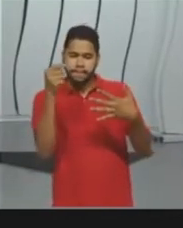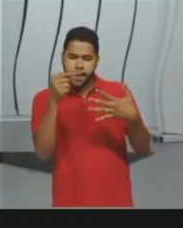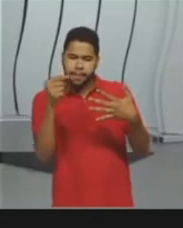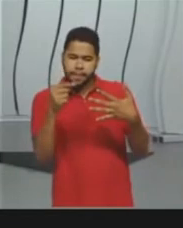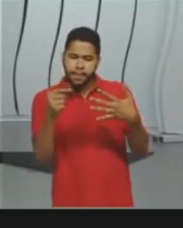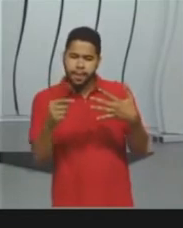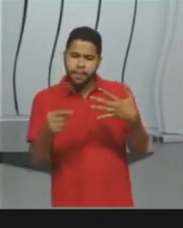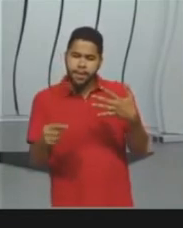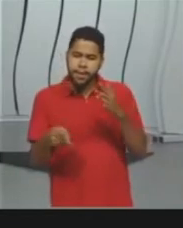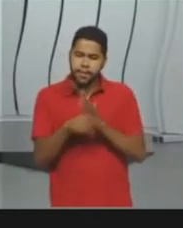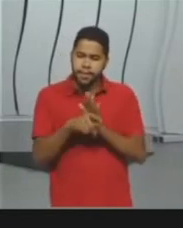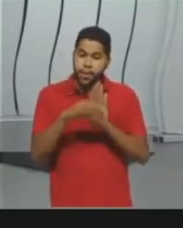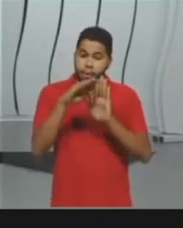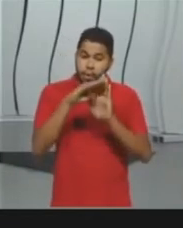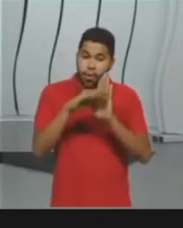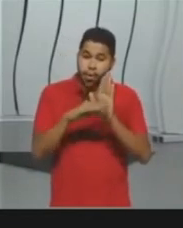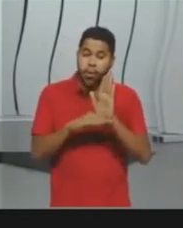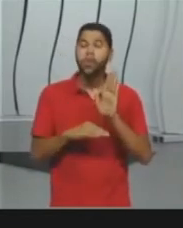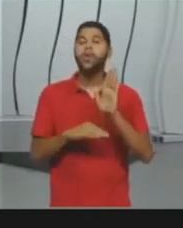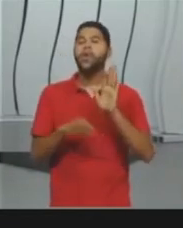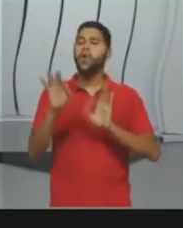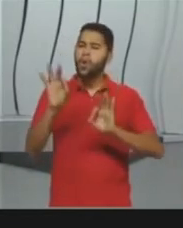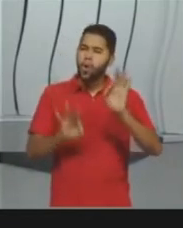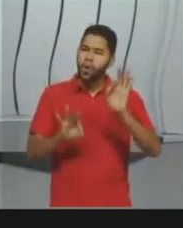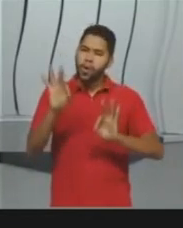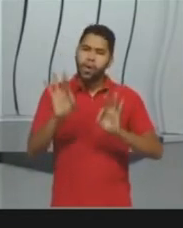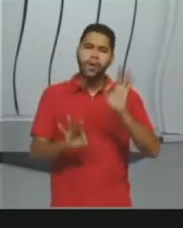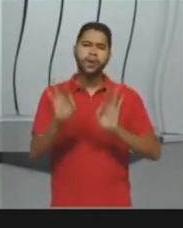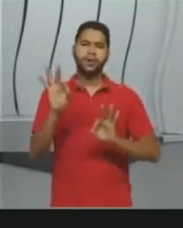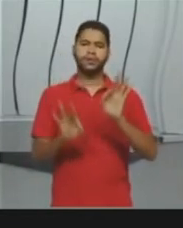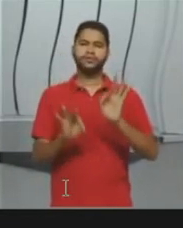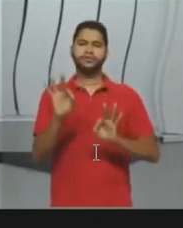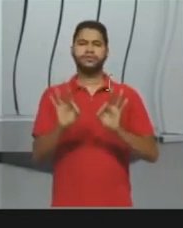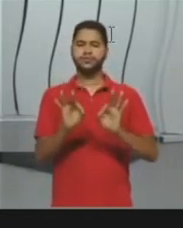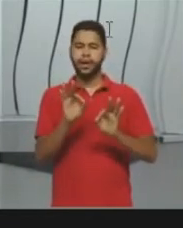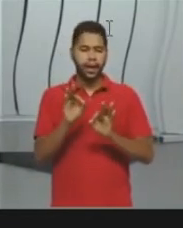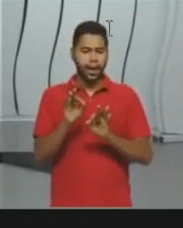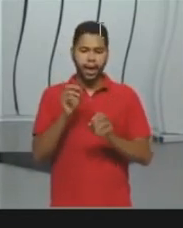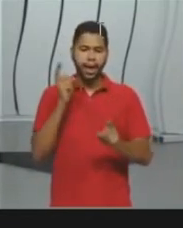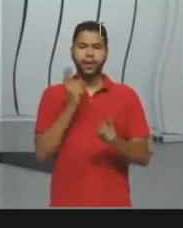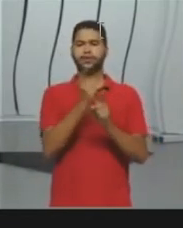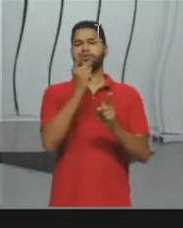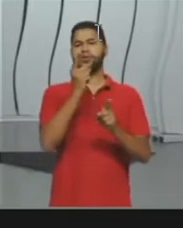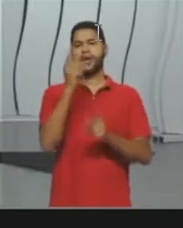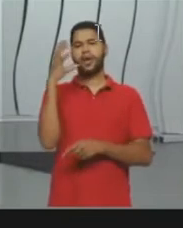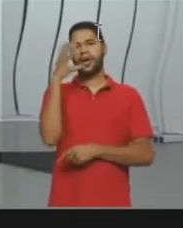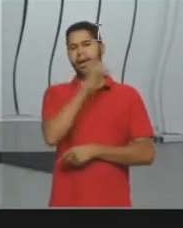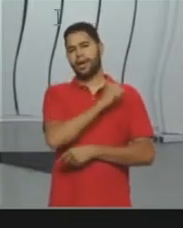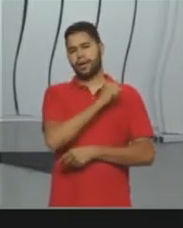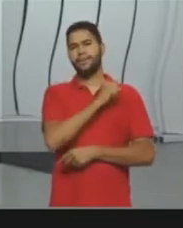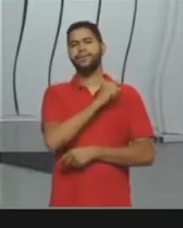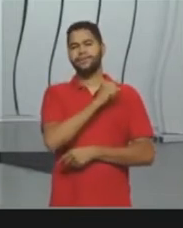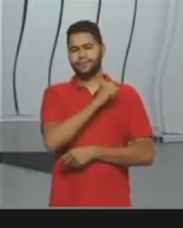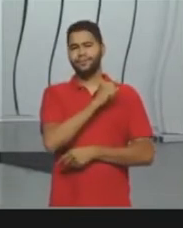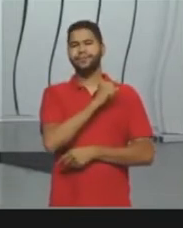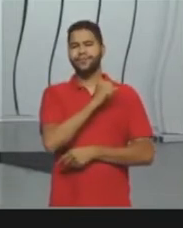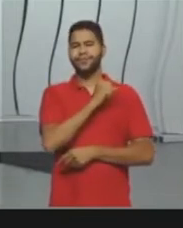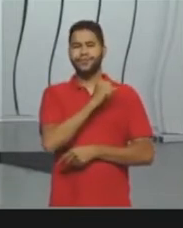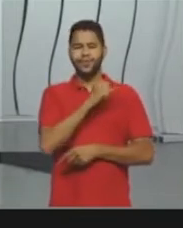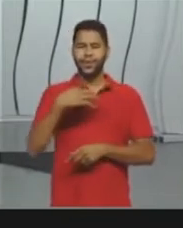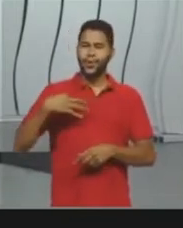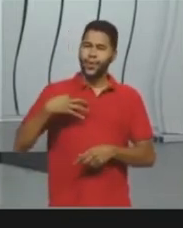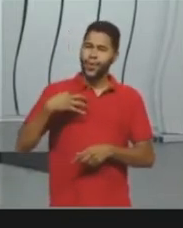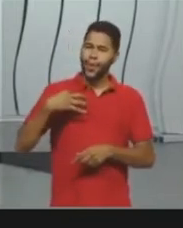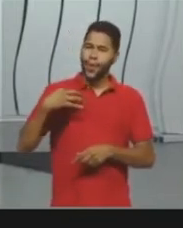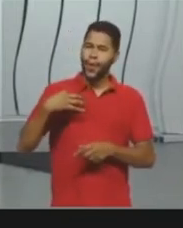de classificação vão te ajudar a organizar e identificar rapidamente esses conjuntos de